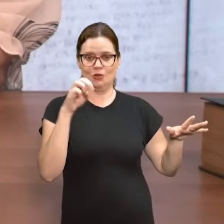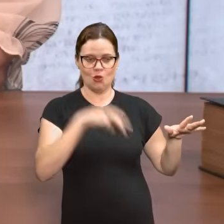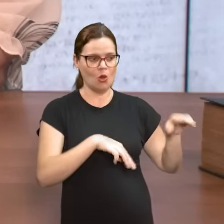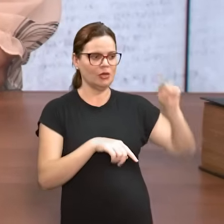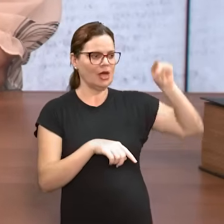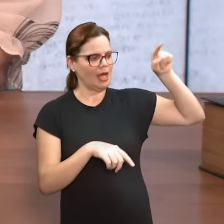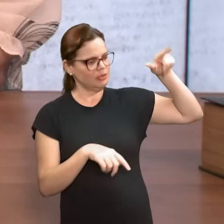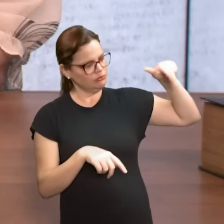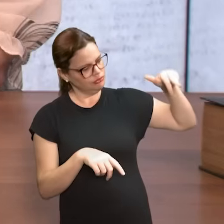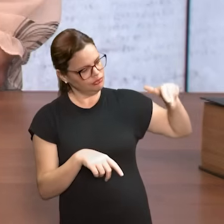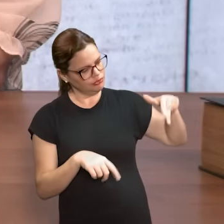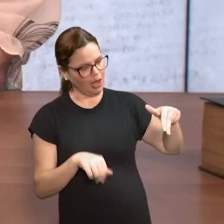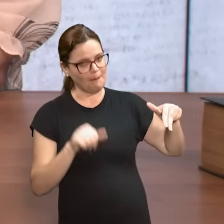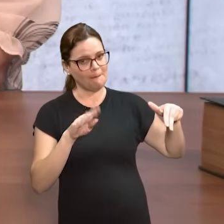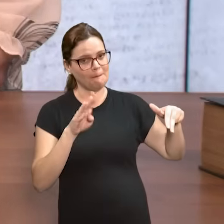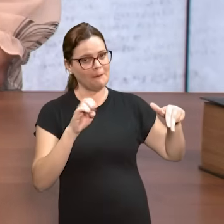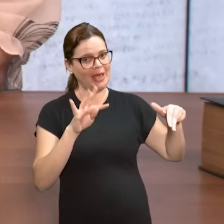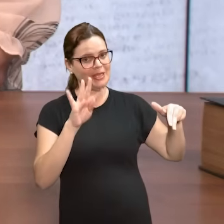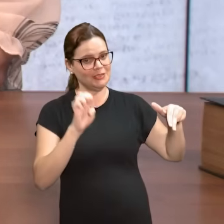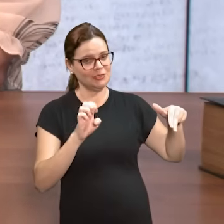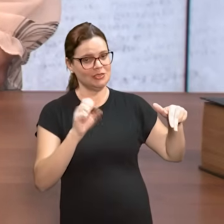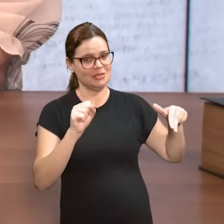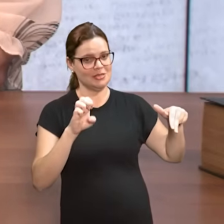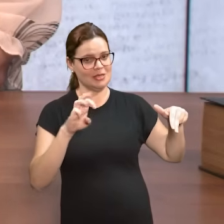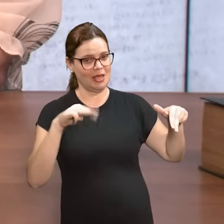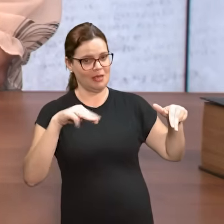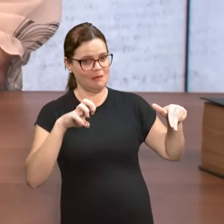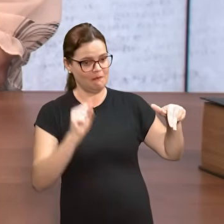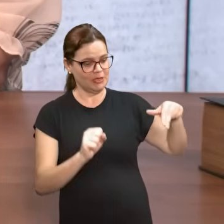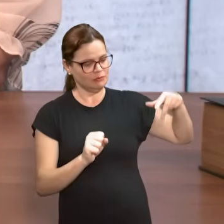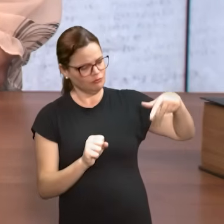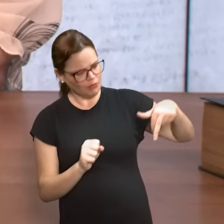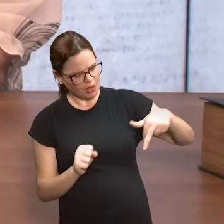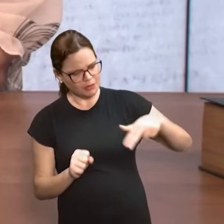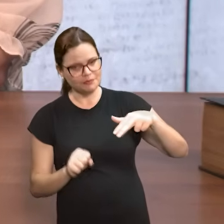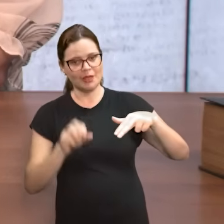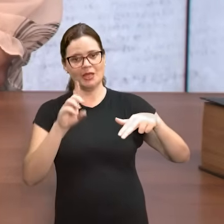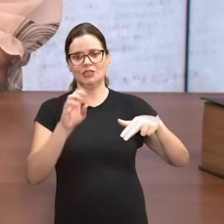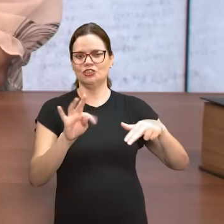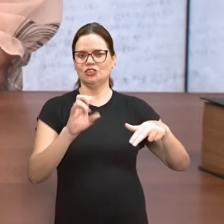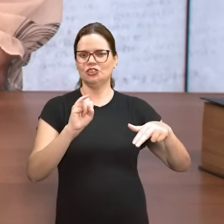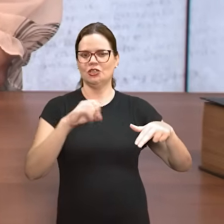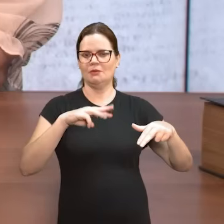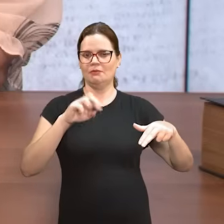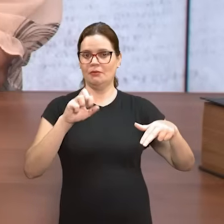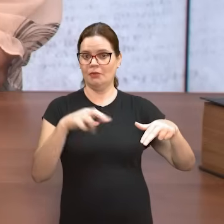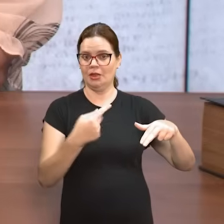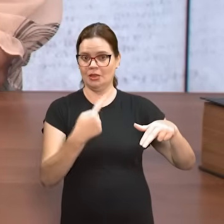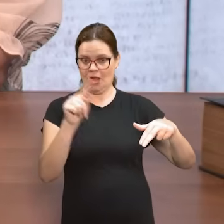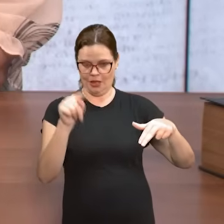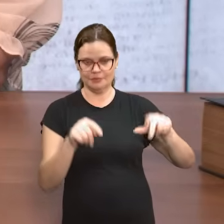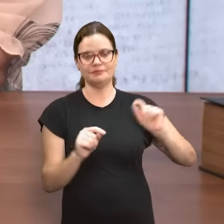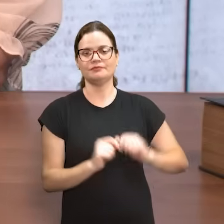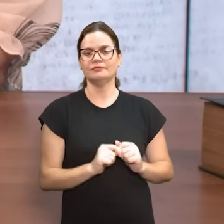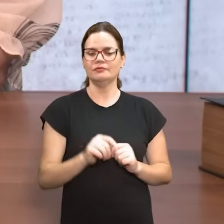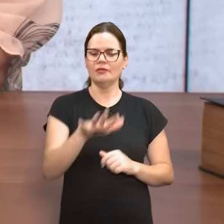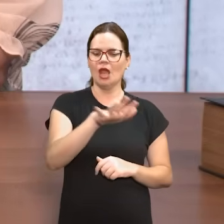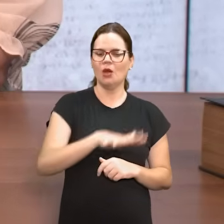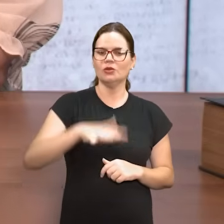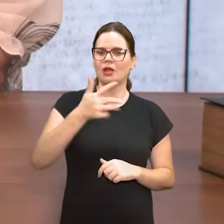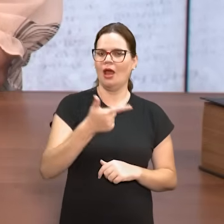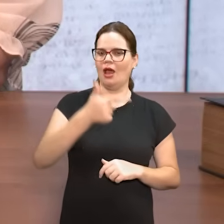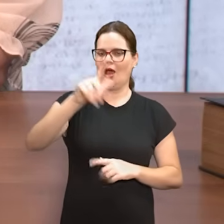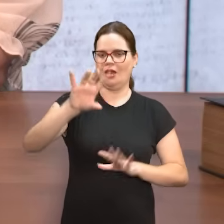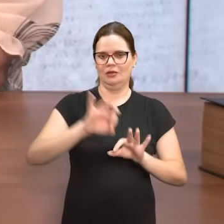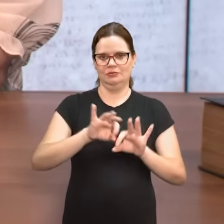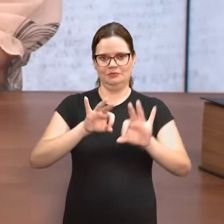a Bet-Semes e passará por Timná. Sairá este termo mais ao lado de